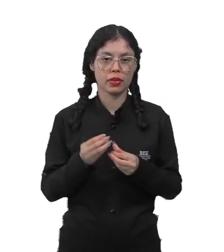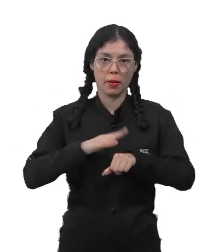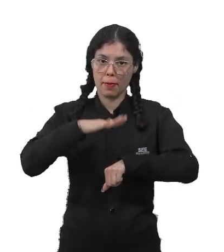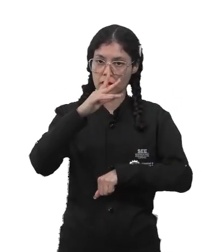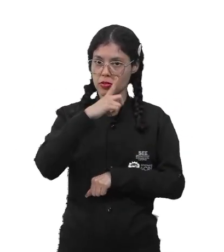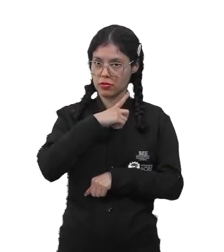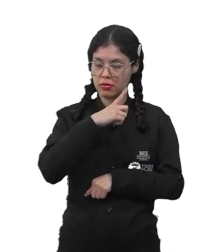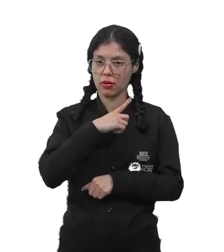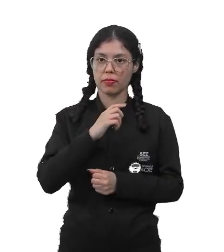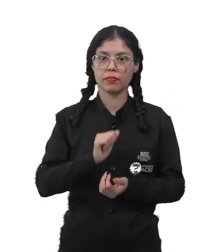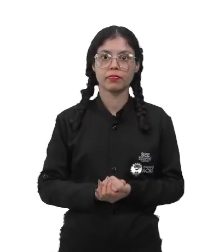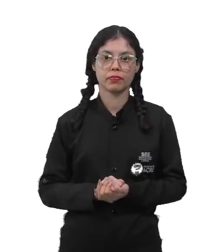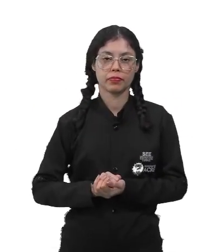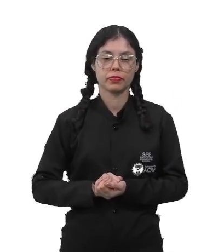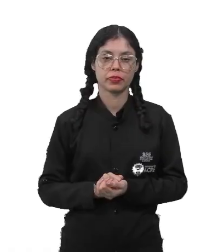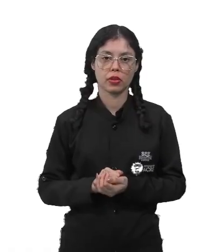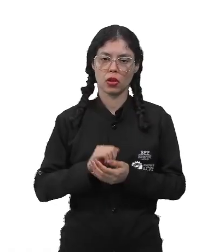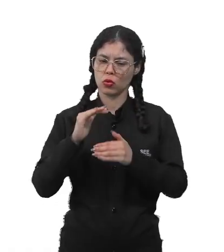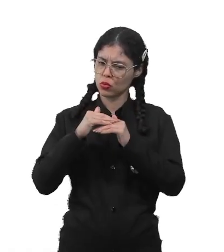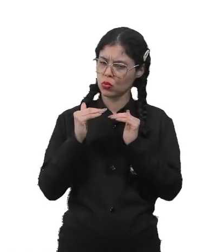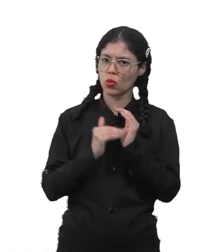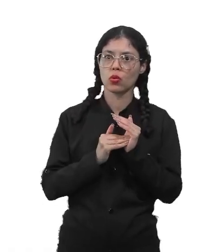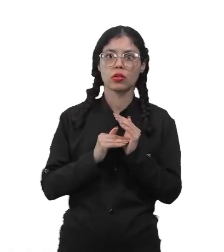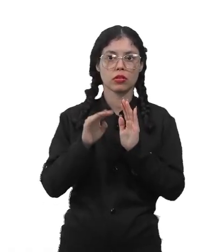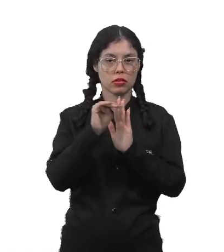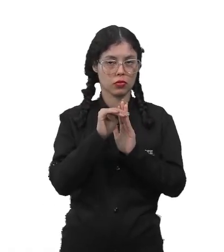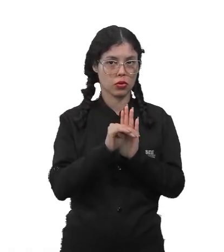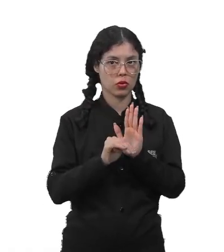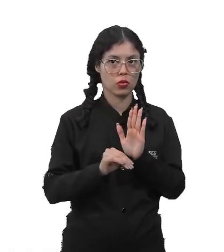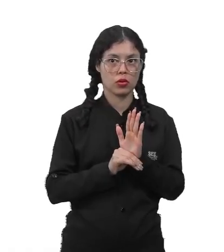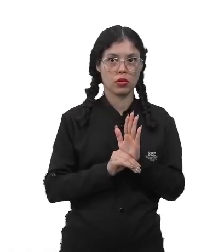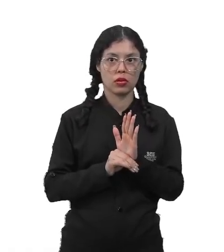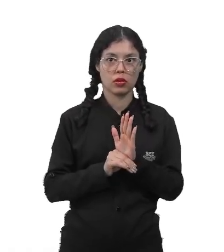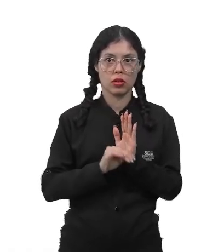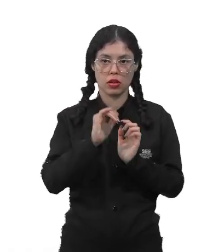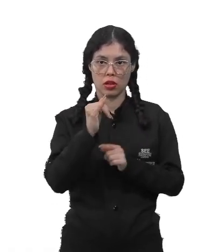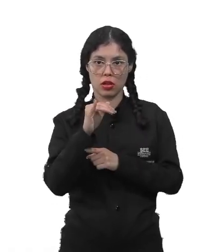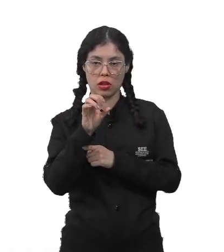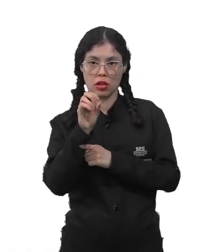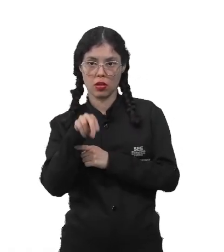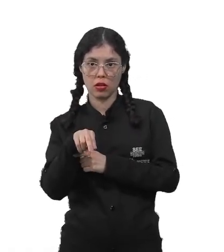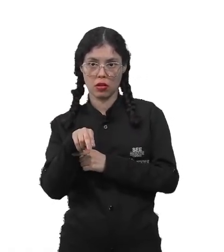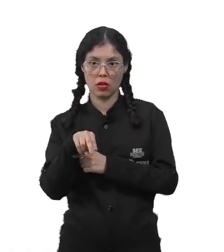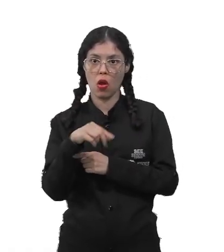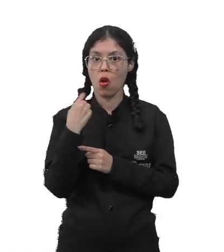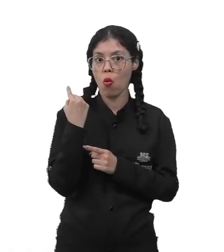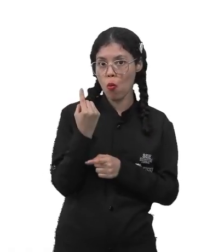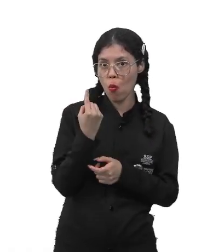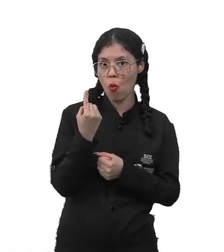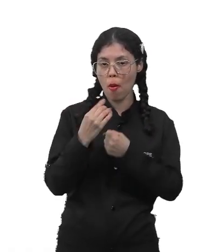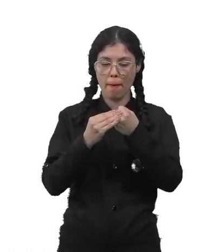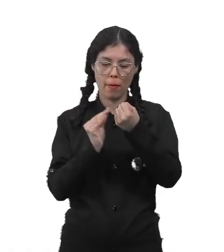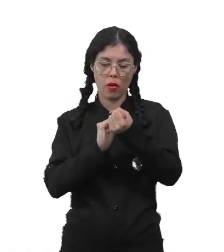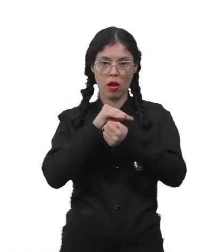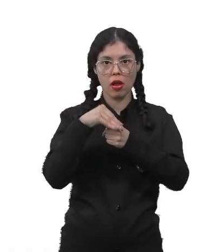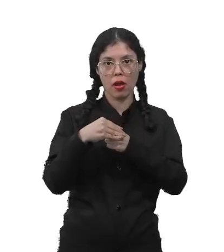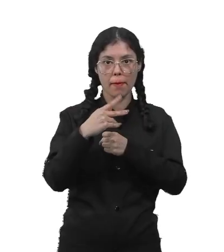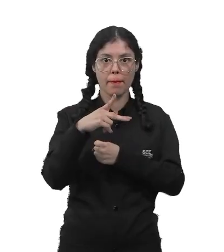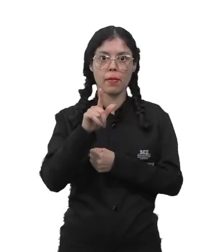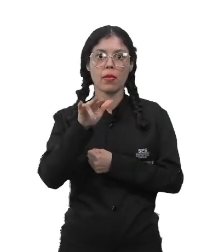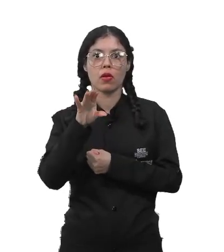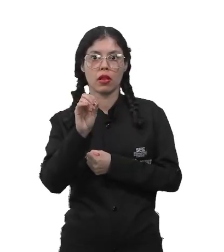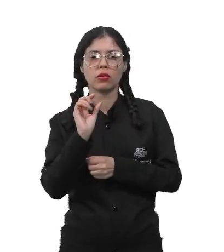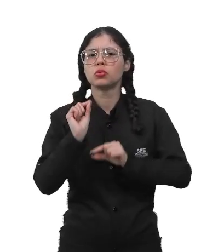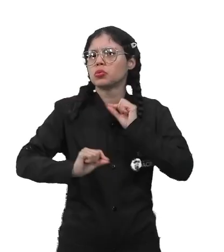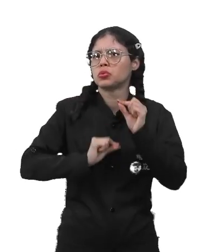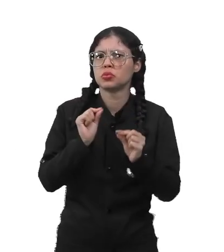forte que existe, tá? De todas as classificações, entre o íon e uma molécula polar. O